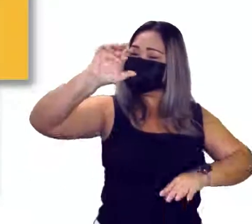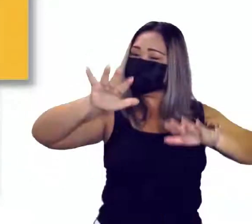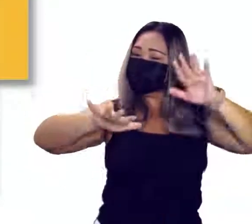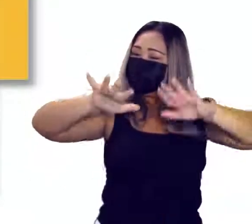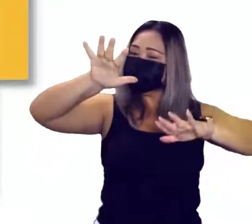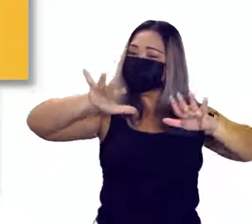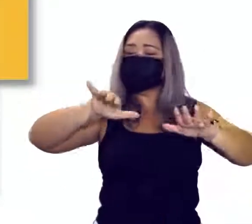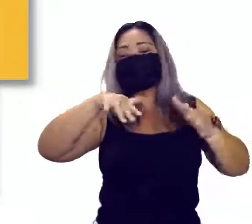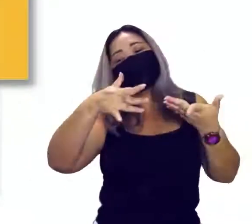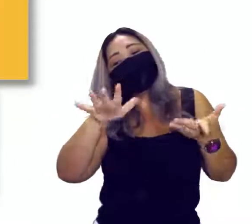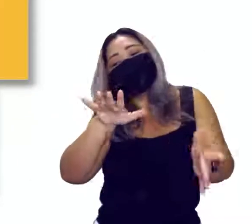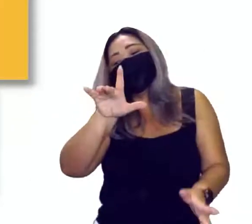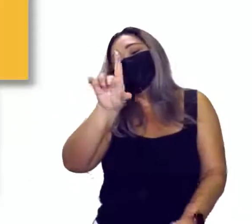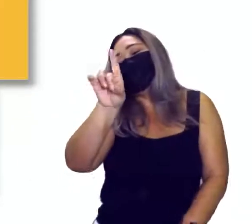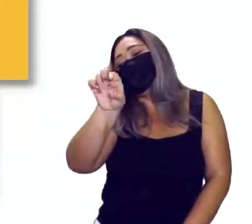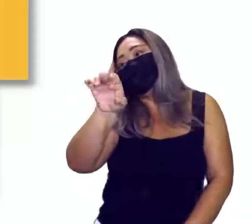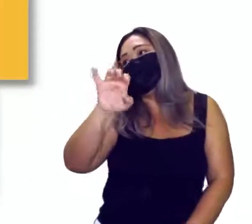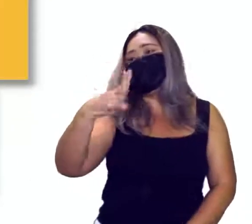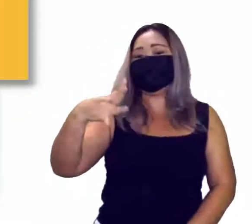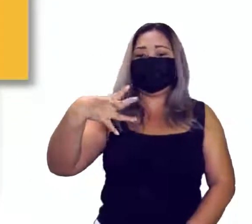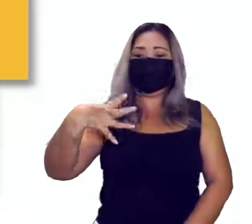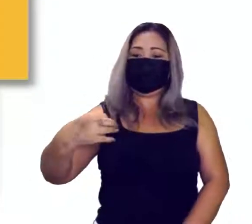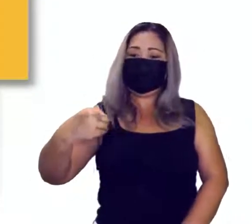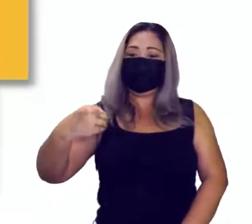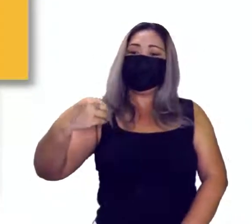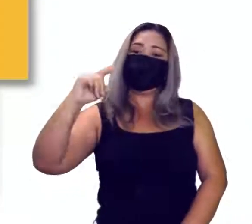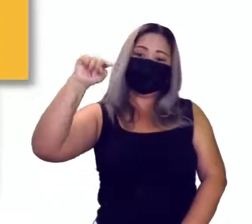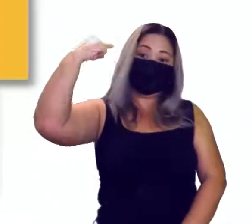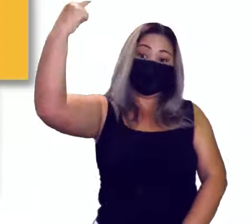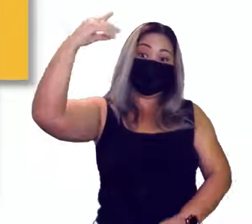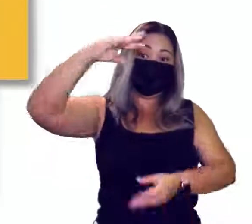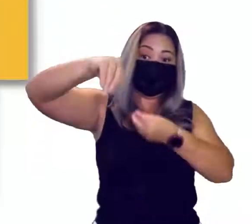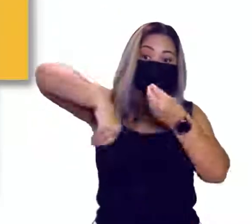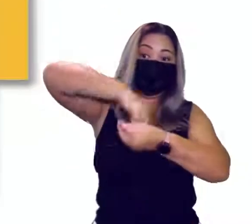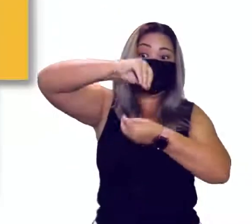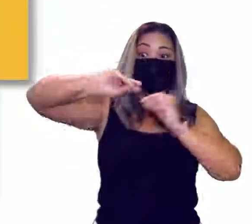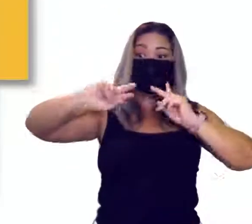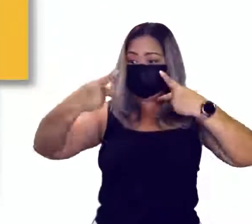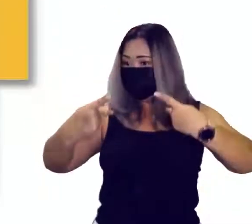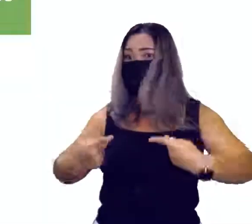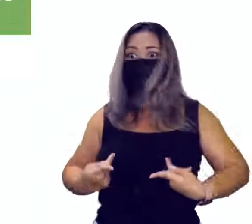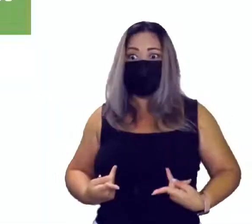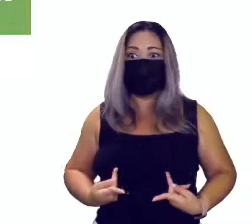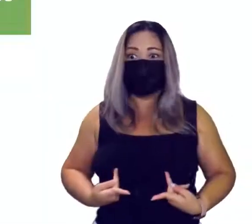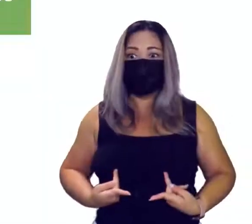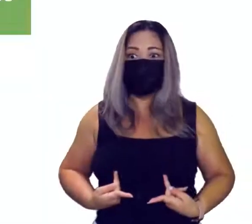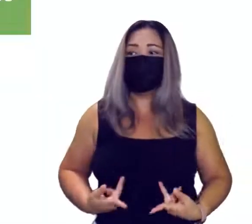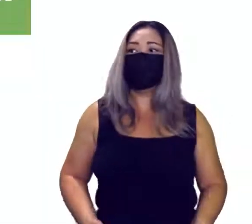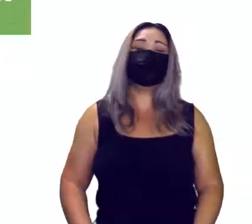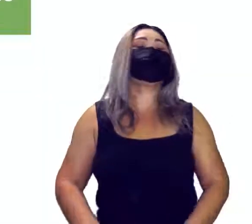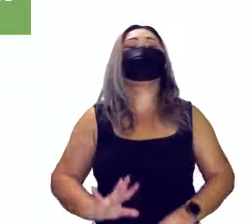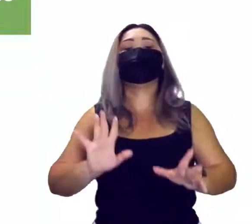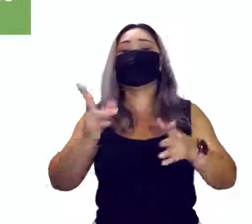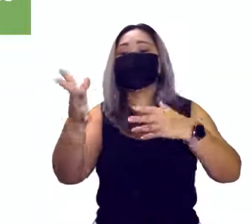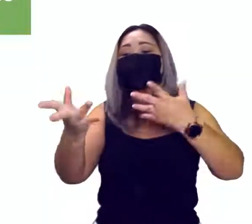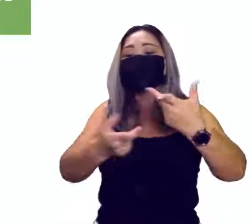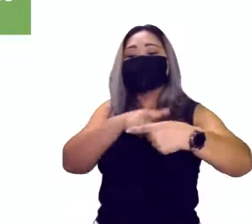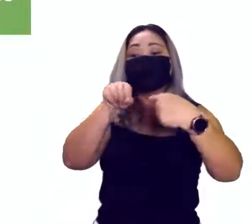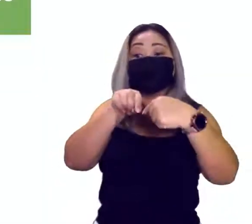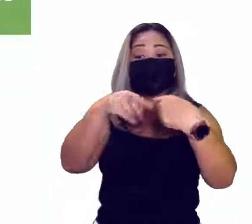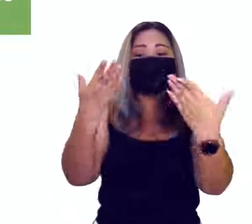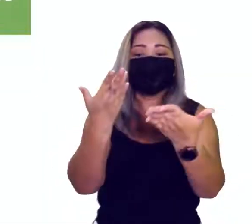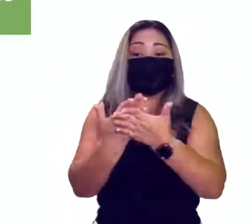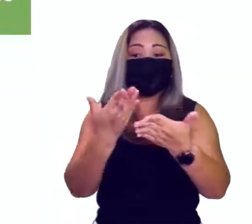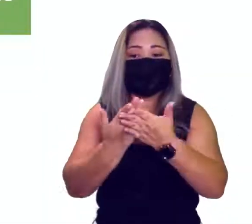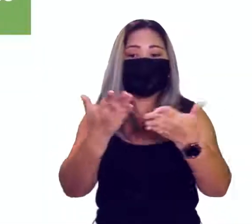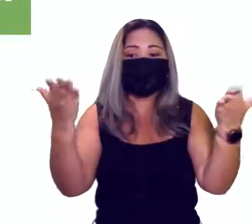Os semideuses são filhos desses com humanos, tá? Uma mistura. Vamos lá, as habilidades da nossa aula de